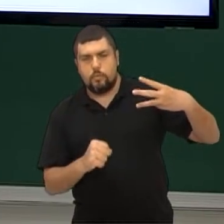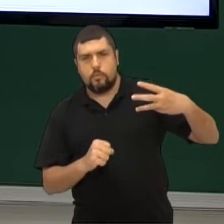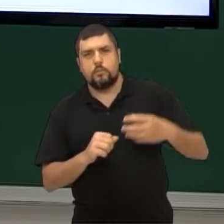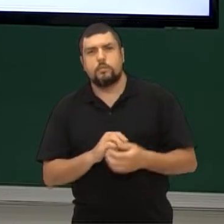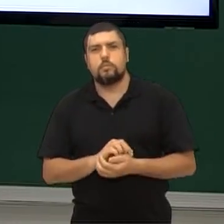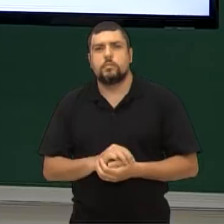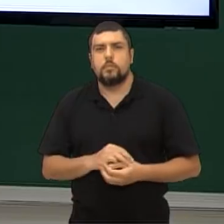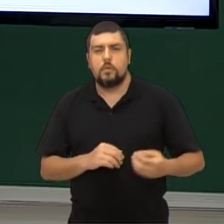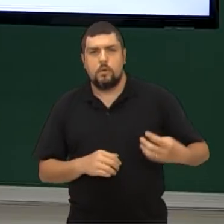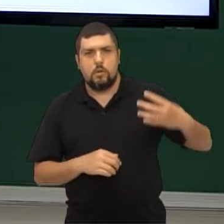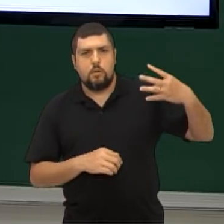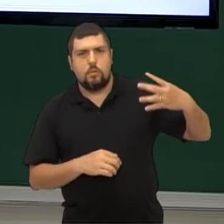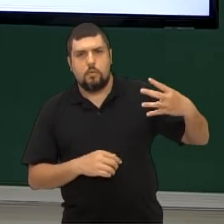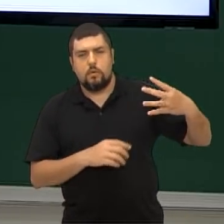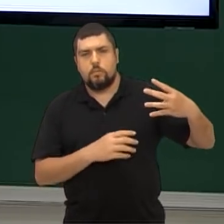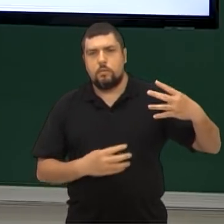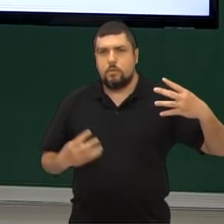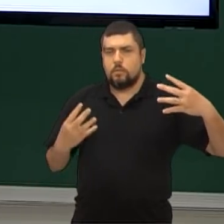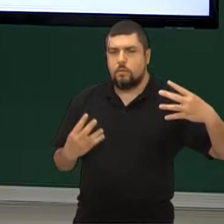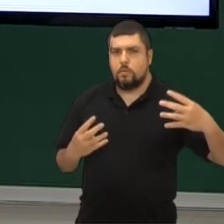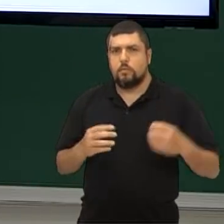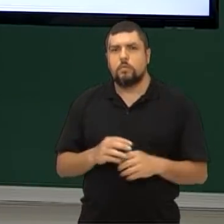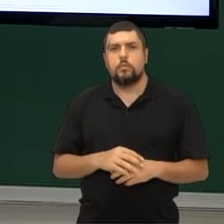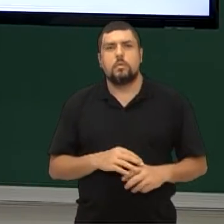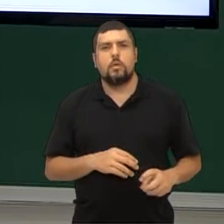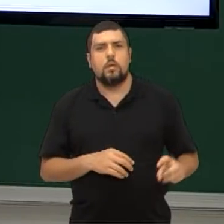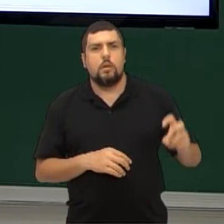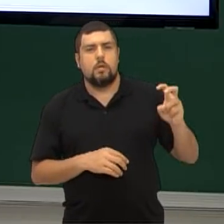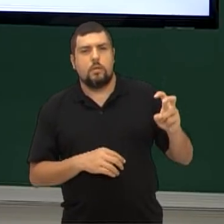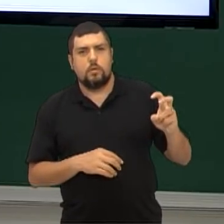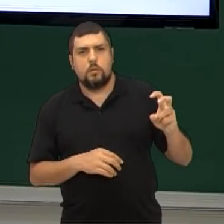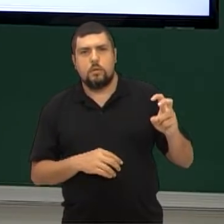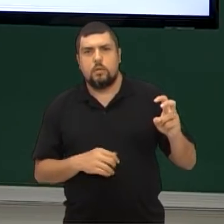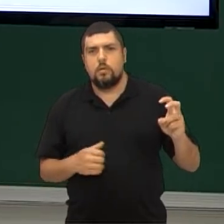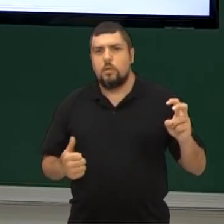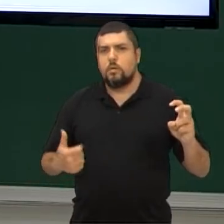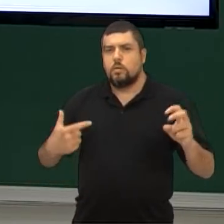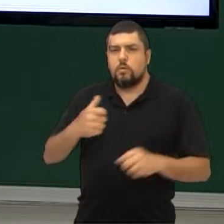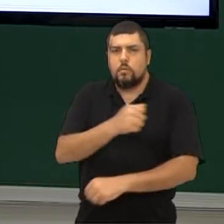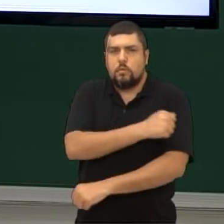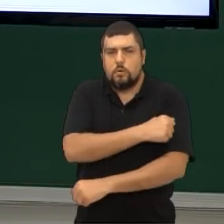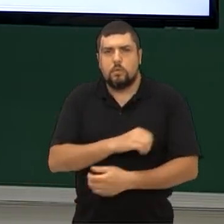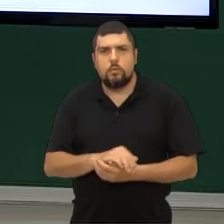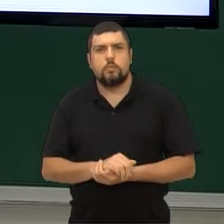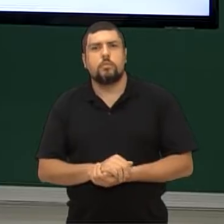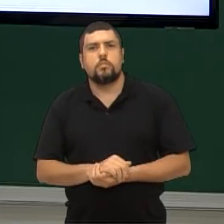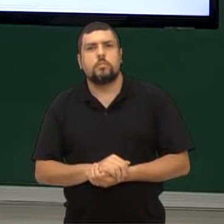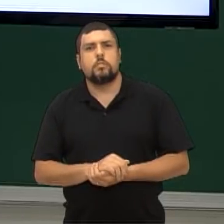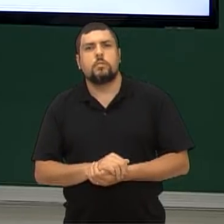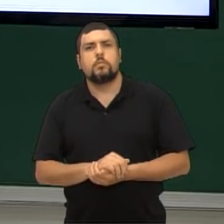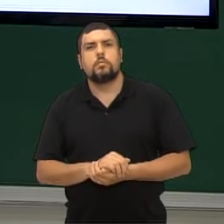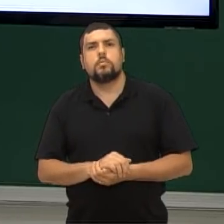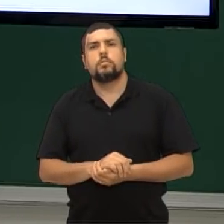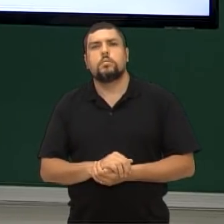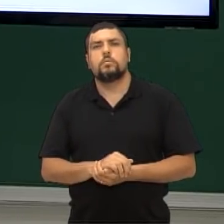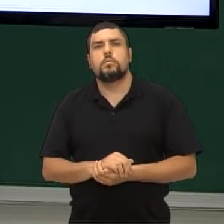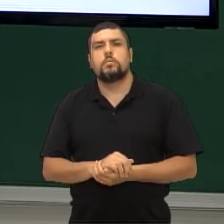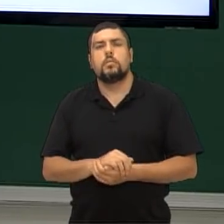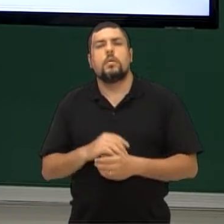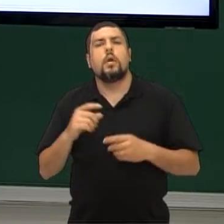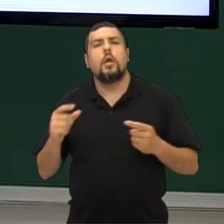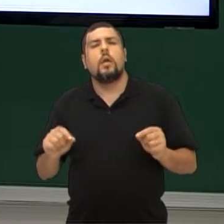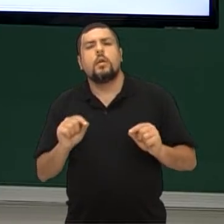exatamente 4? 4 alunos. E exatamente 5 bilhetes? 12 alunos. Ou seja, quem participou da